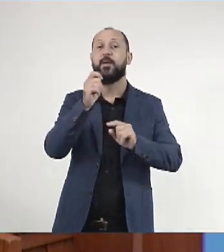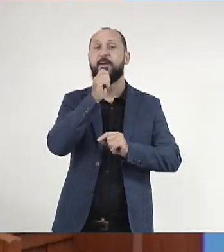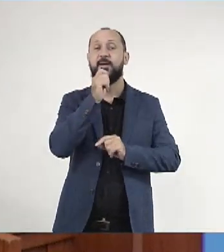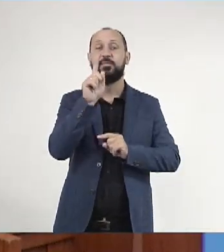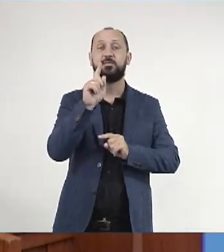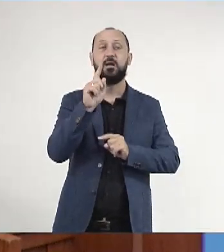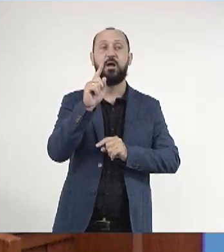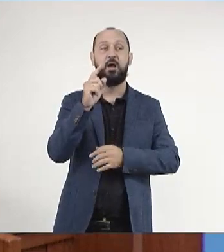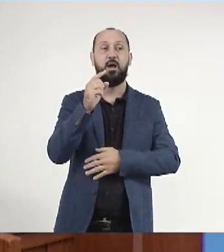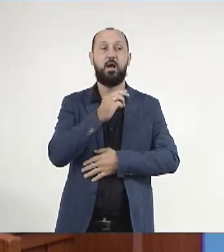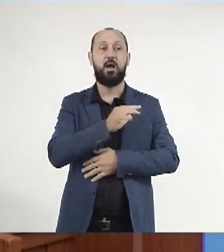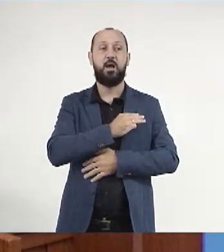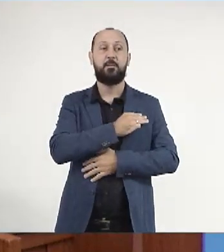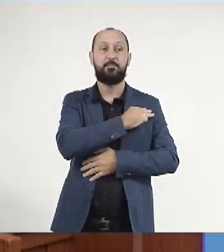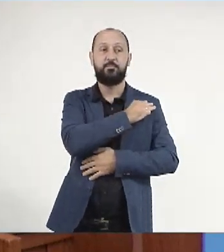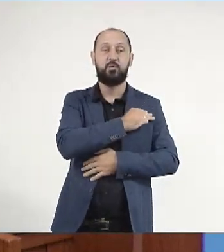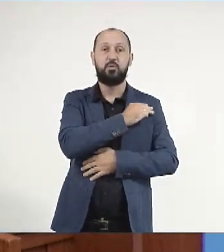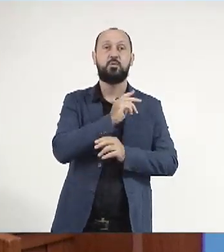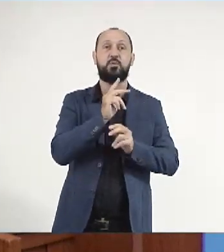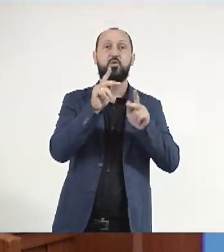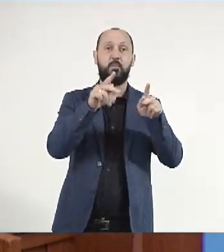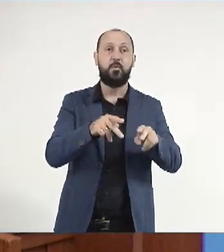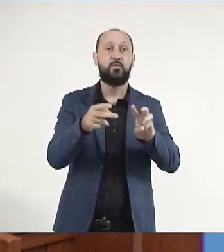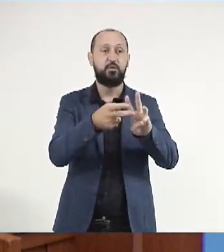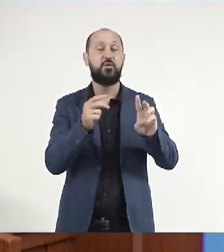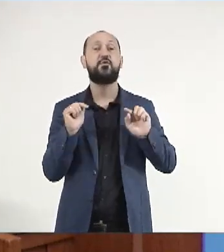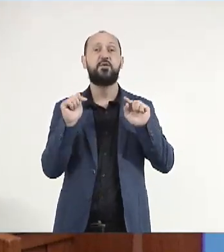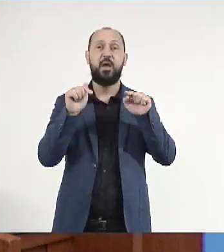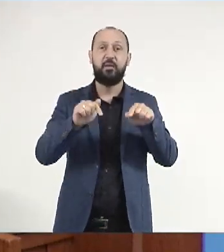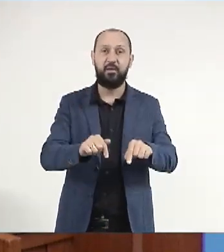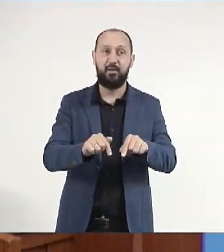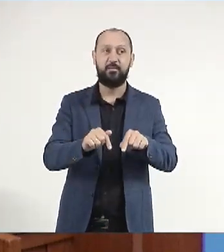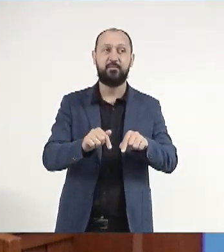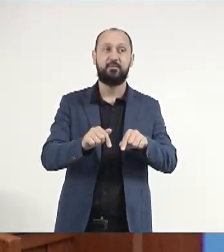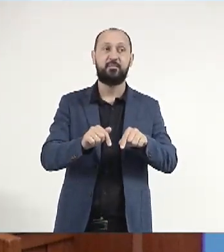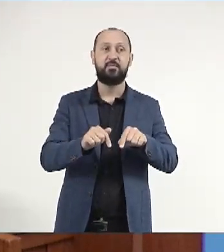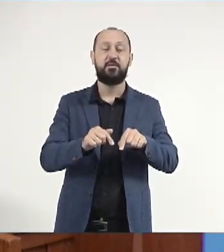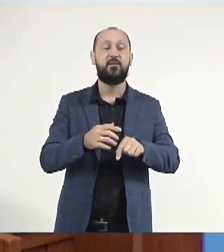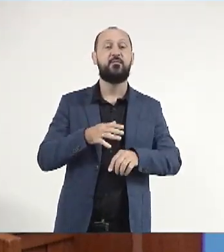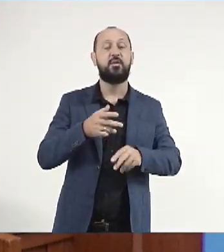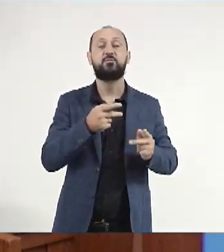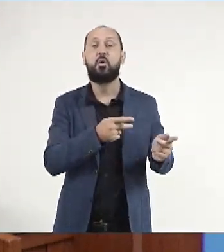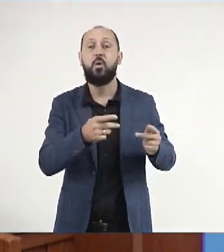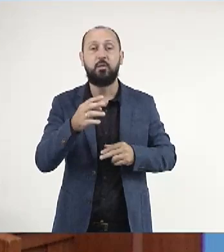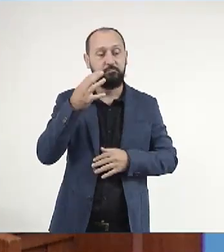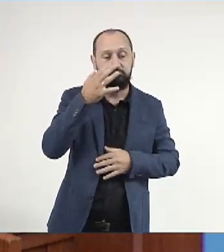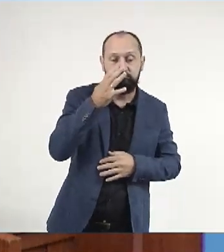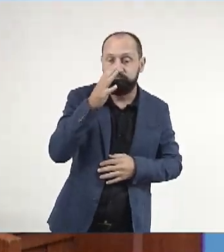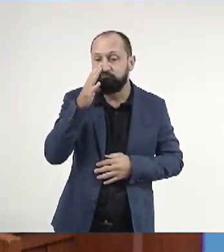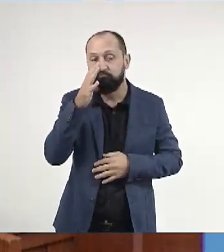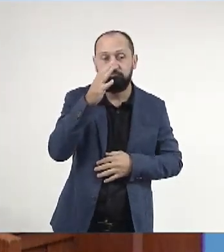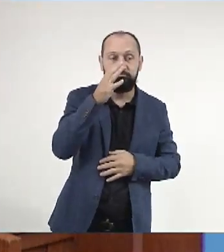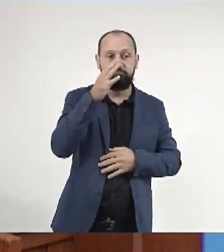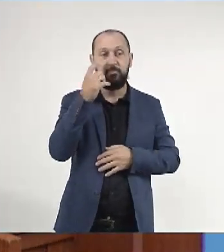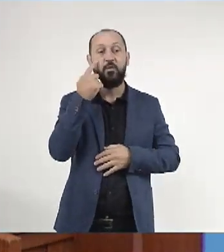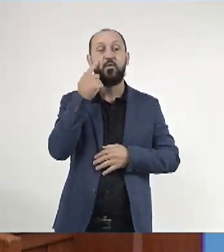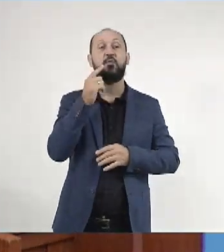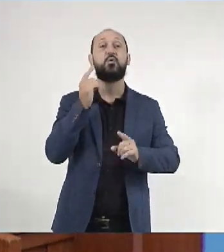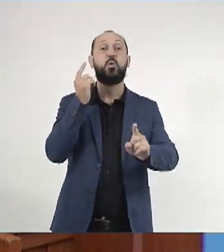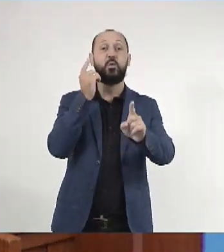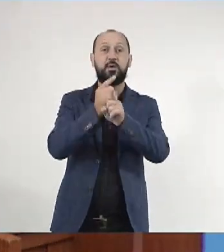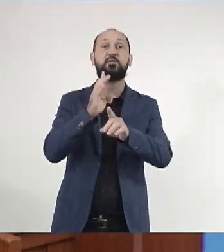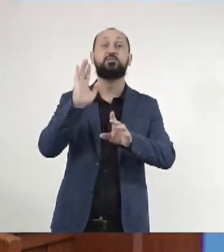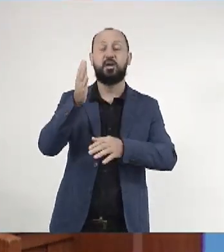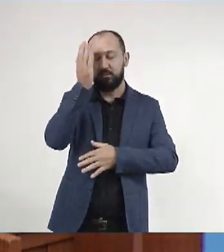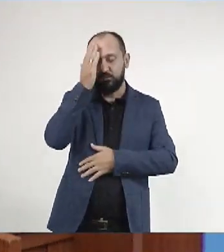adianta a ministra dos povos indígenas vir aqui fazer uma visita, ir na área, constatar o que nós já